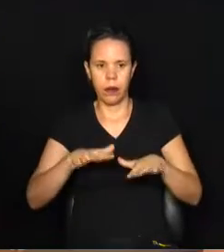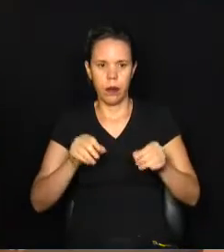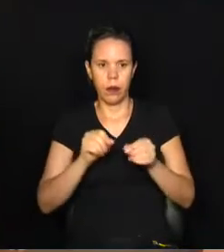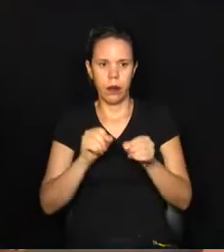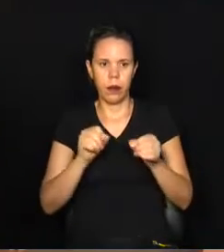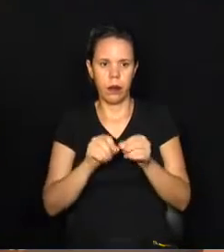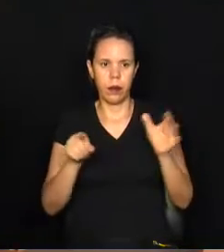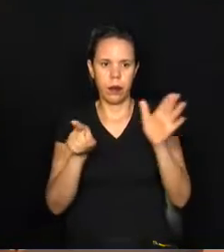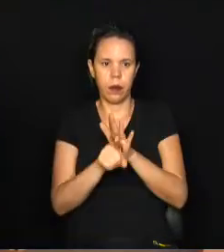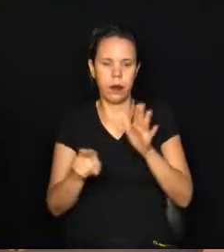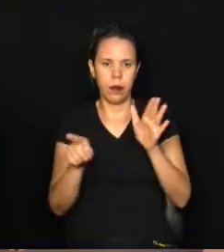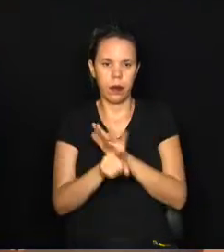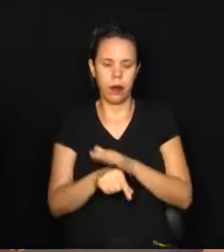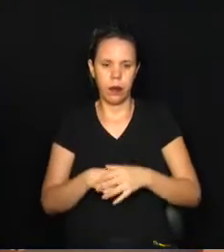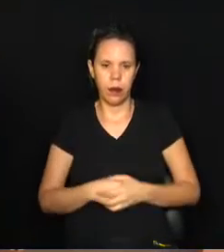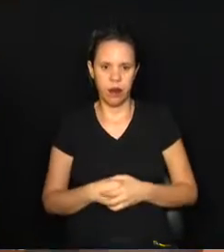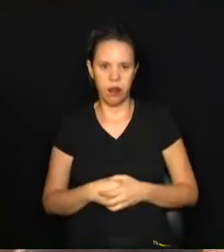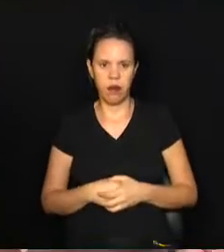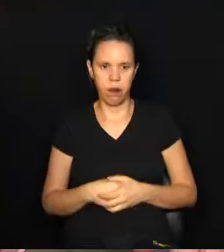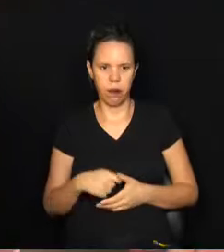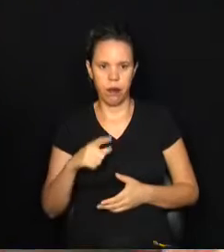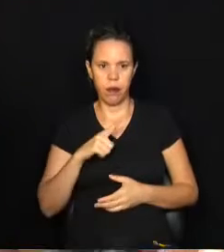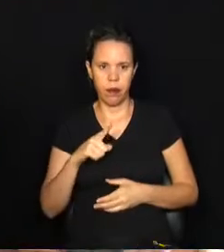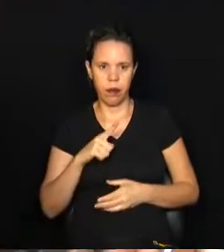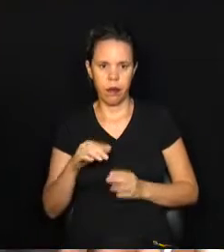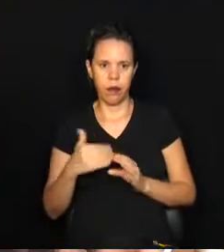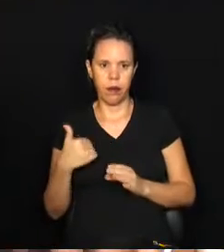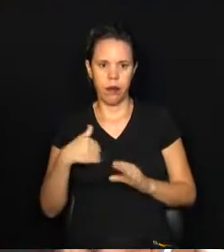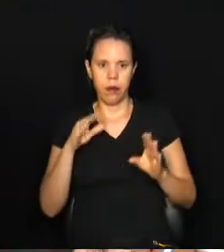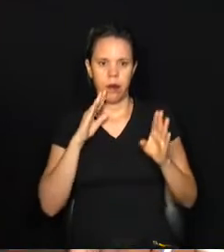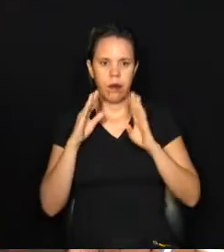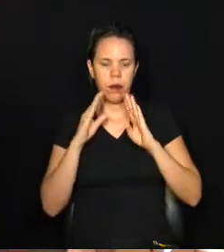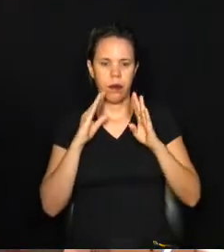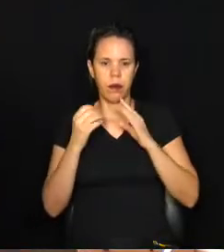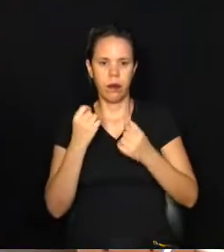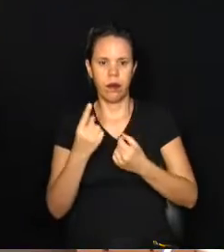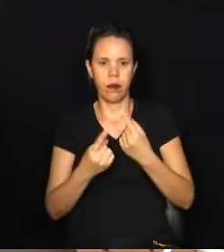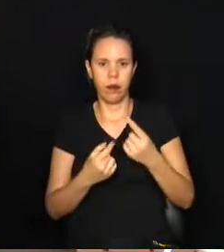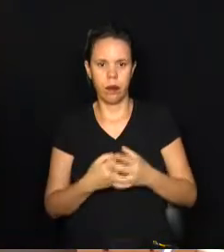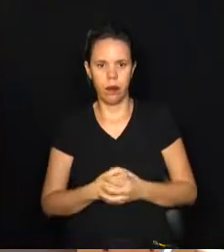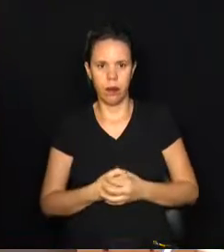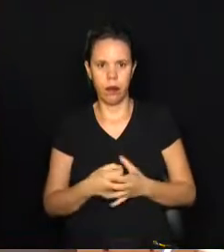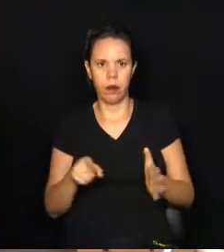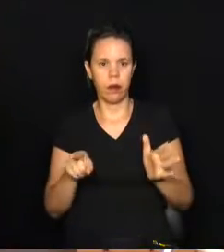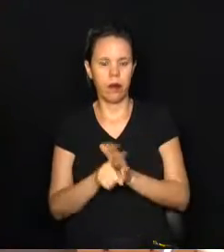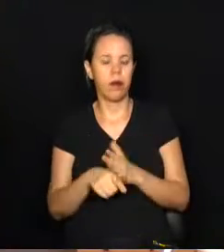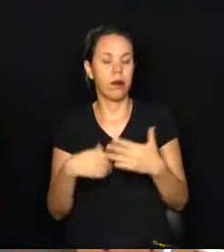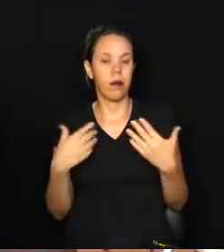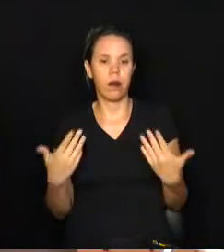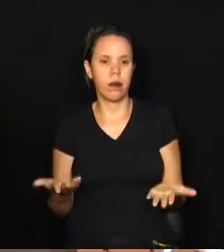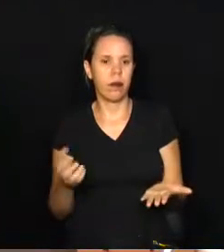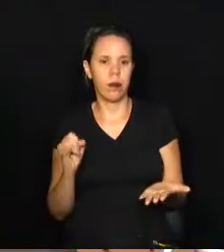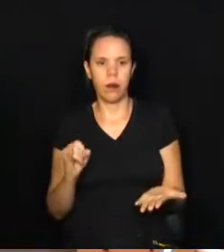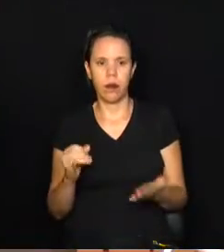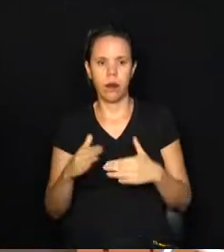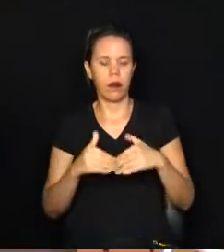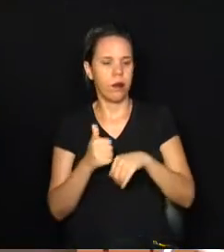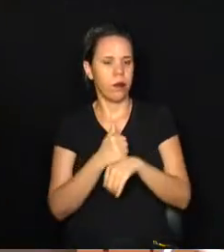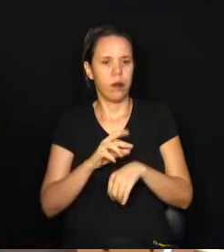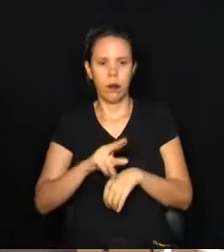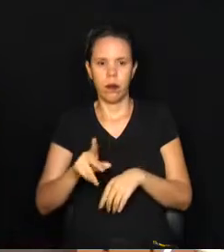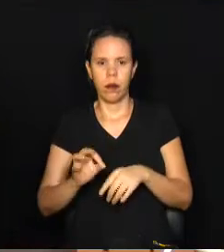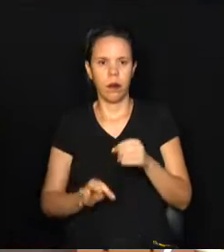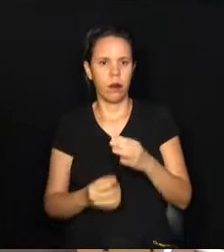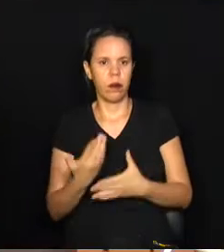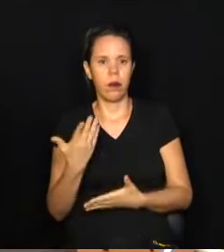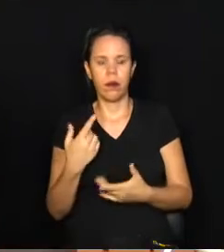perguntas aqui, eles mandam... Eu tenho recebido no meu Facebook, algumas vezes, eles perguntam: escuta, mas se a profissão não é